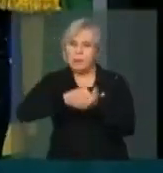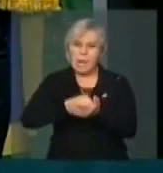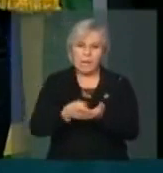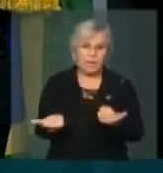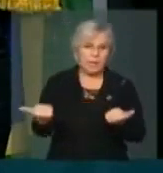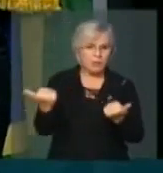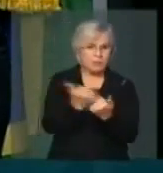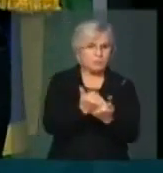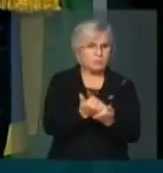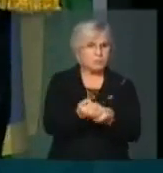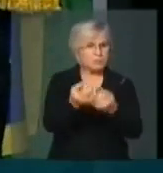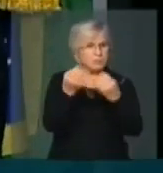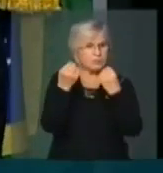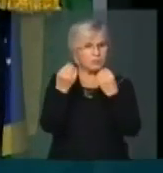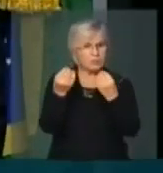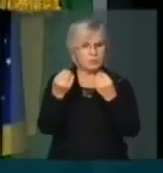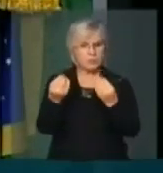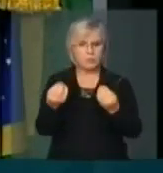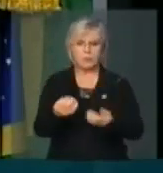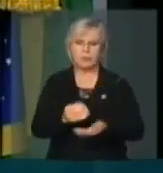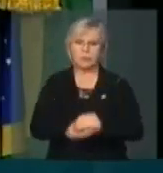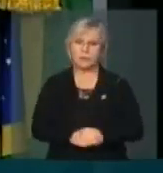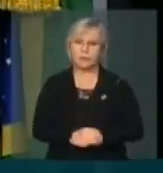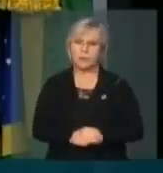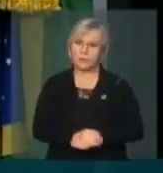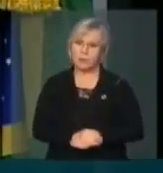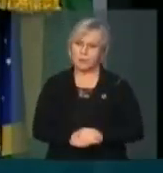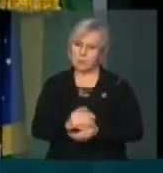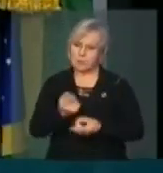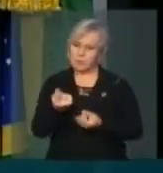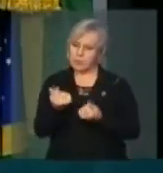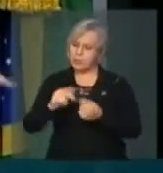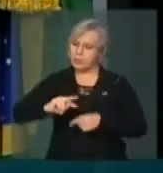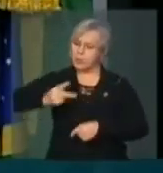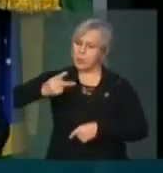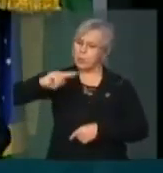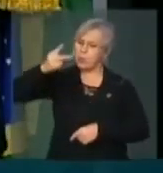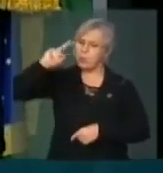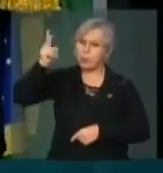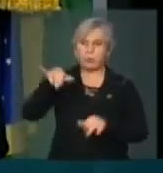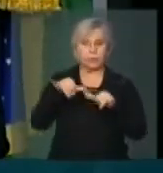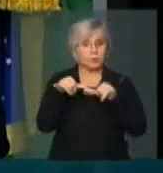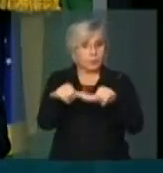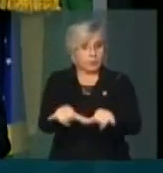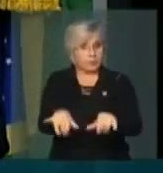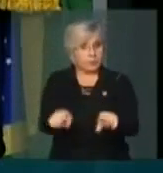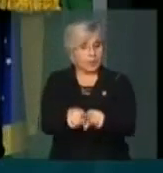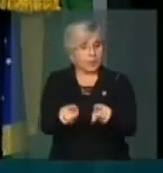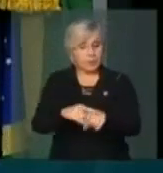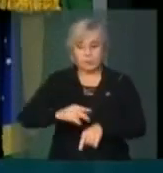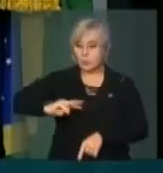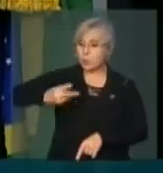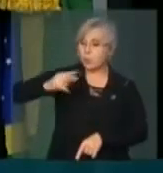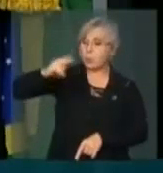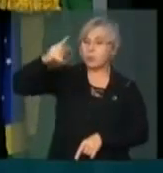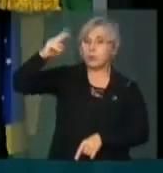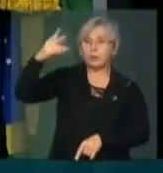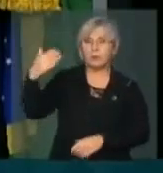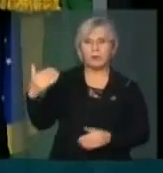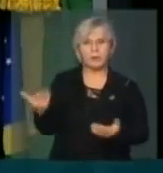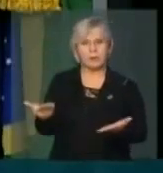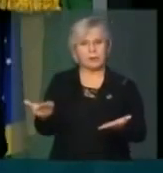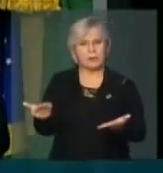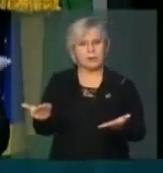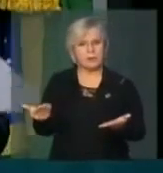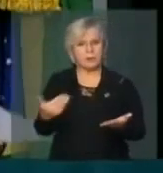produtivo, caminhão, transporte e aumento de preço na gôndola do supermercado, o governo, de uma